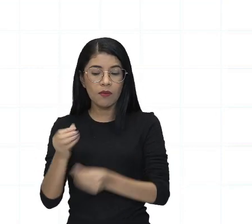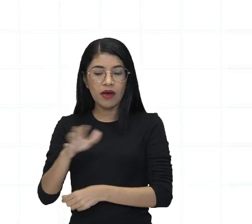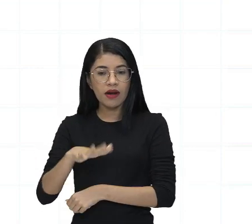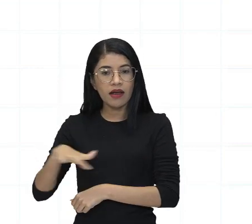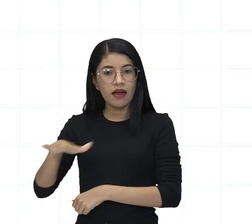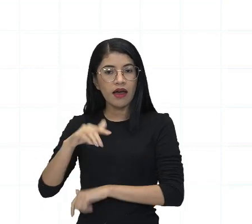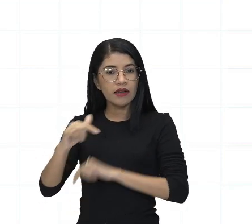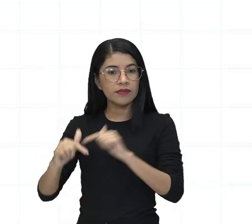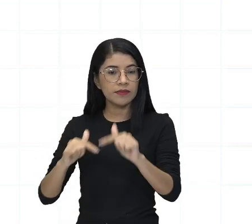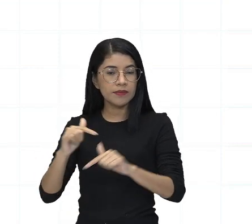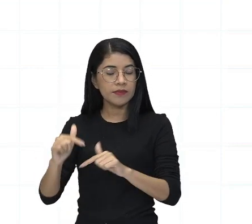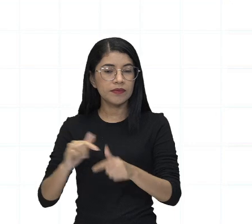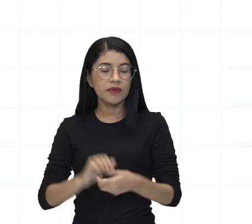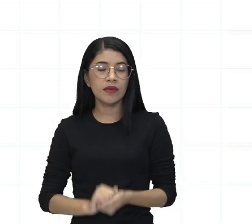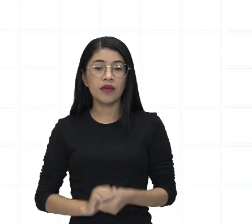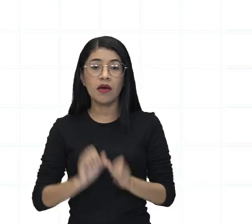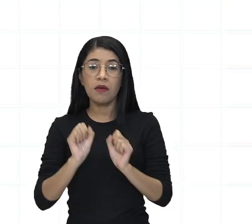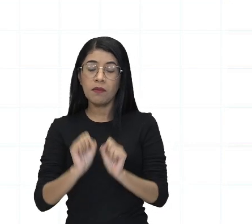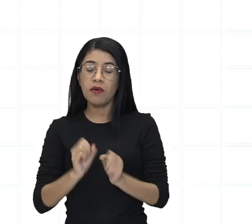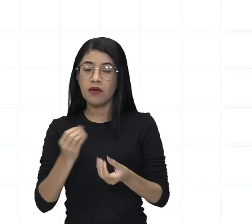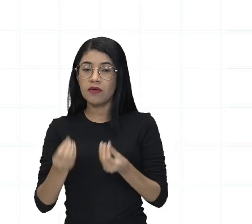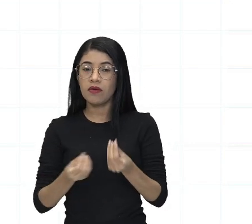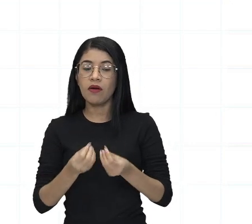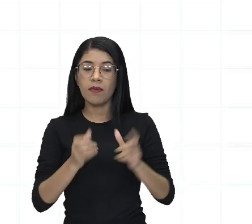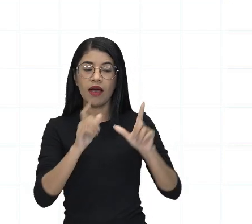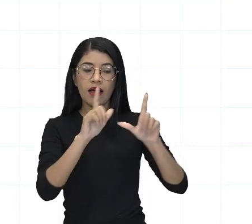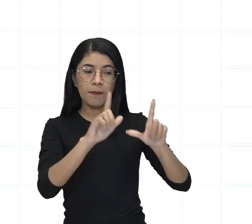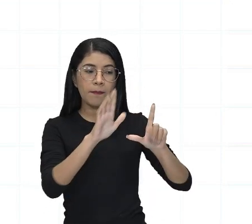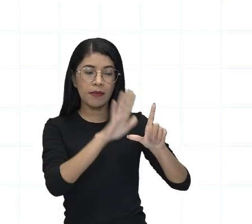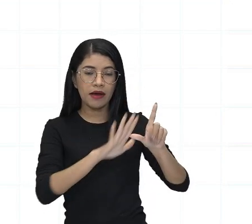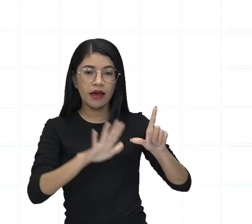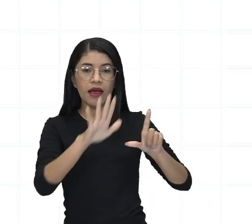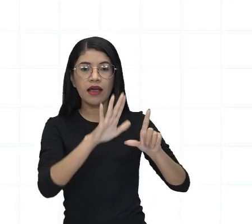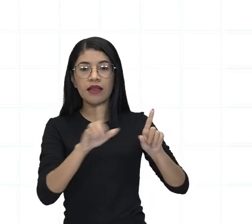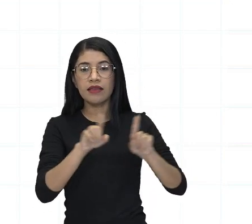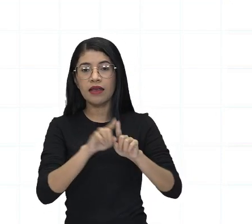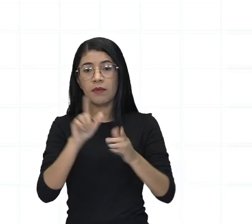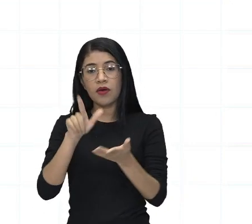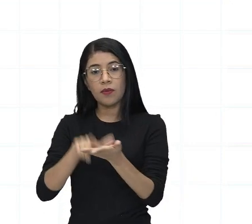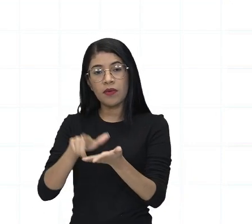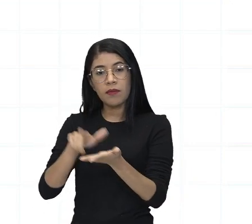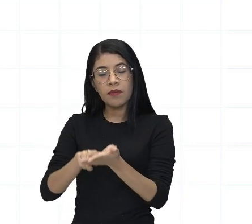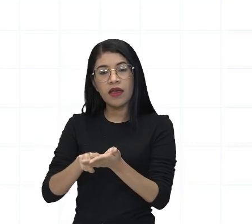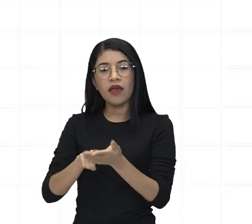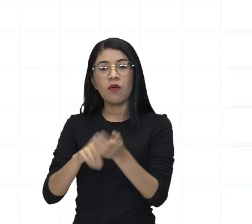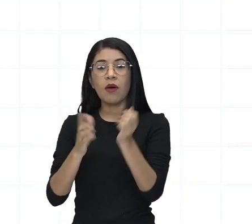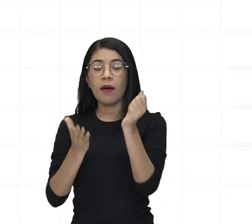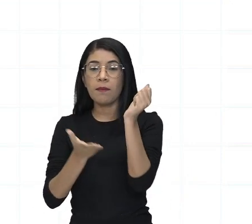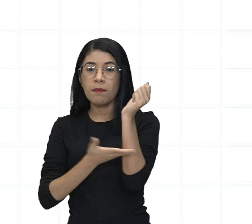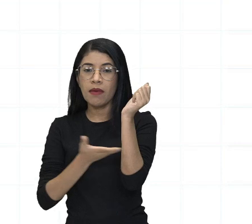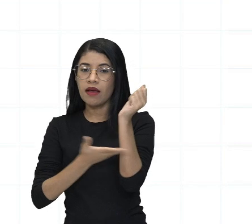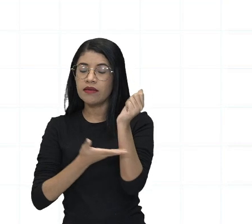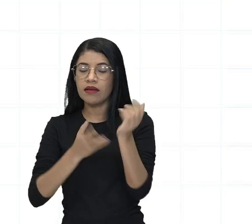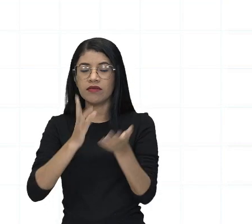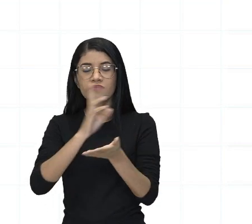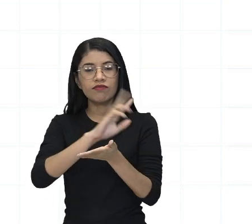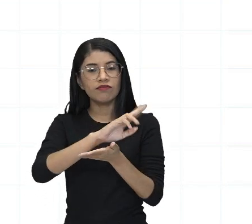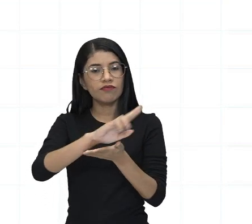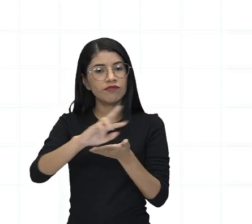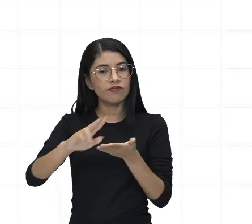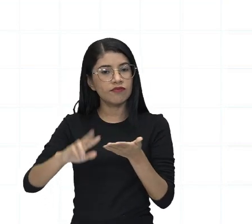que podem ser a tela, a folha de papel, a chapa de madeira, entre